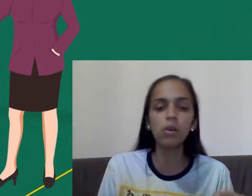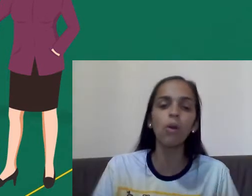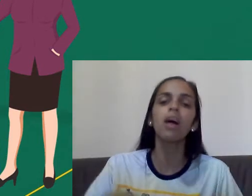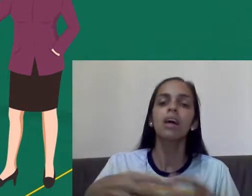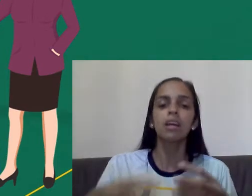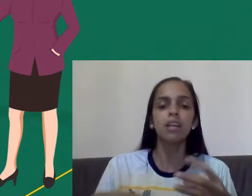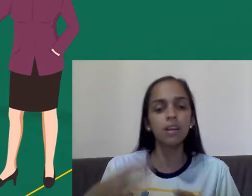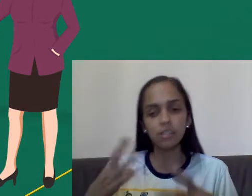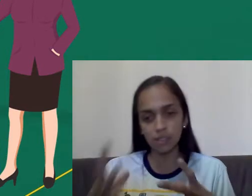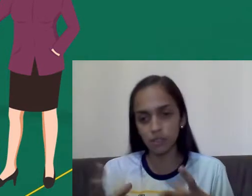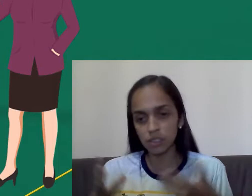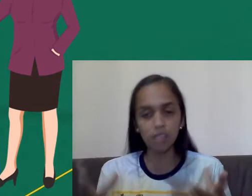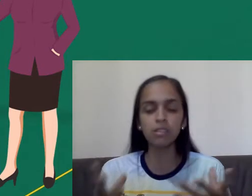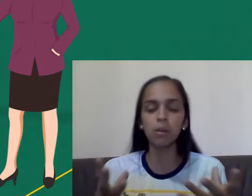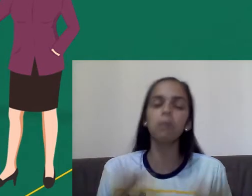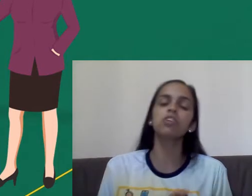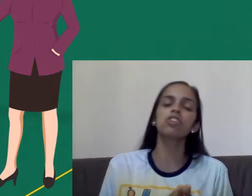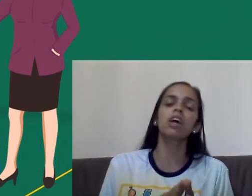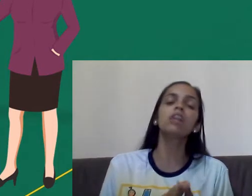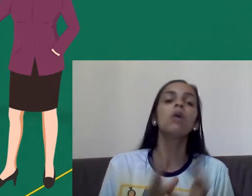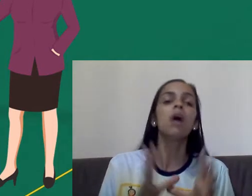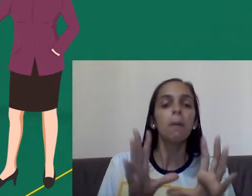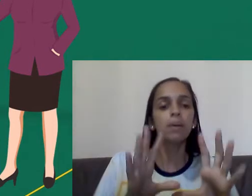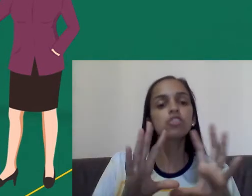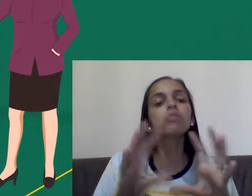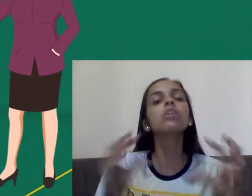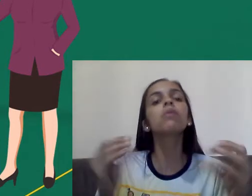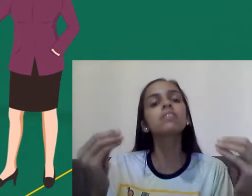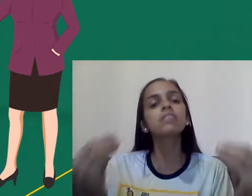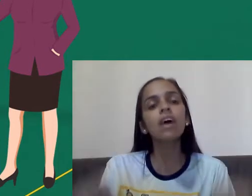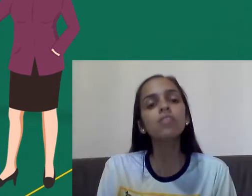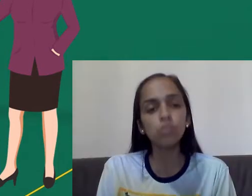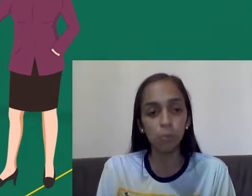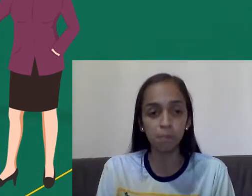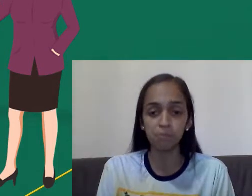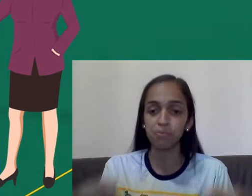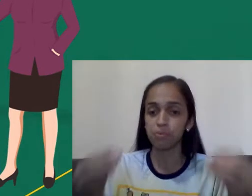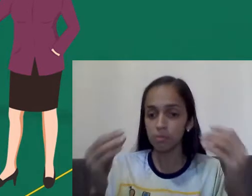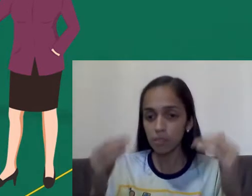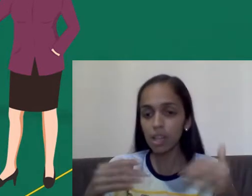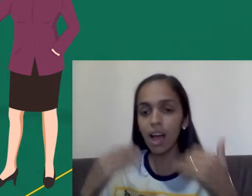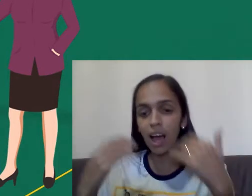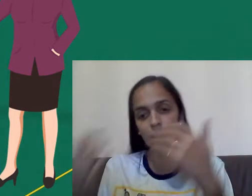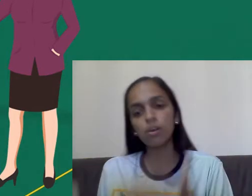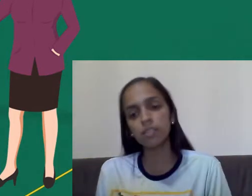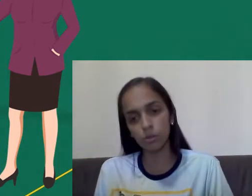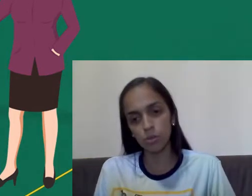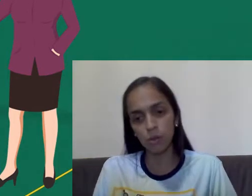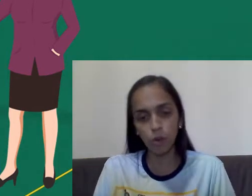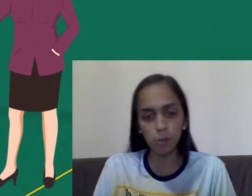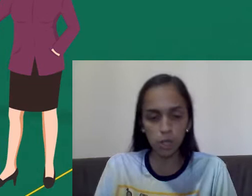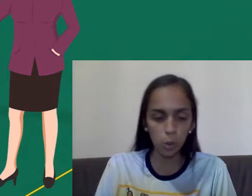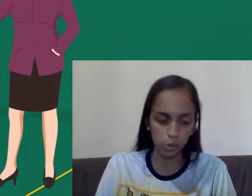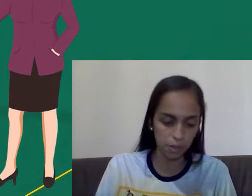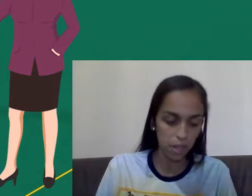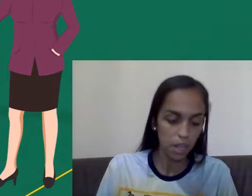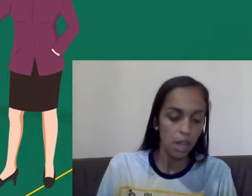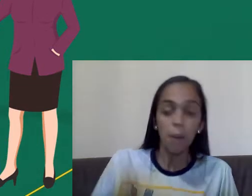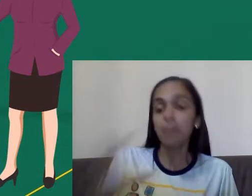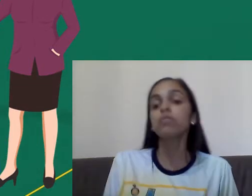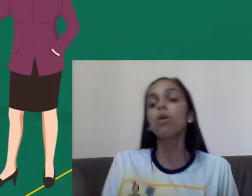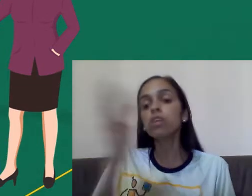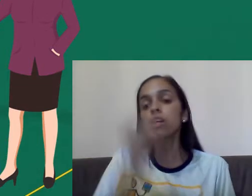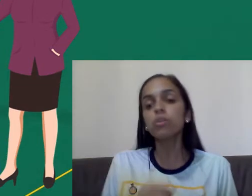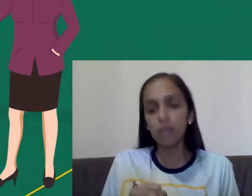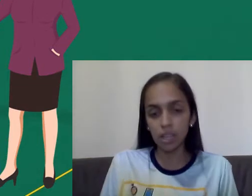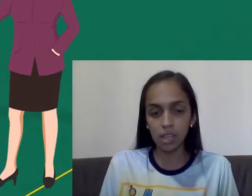indo à escola, crianças, vocês que não podem estar indo, mas estão tendo acesso à educação de uma forma ou de outra.